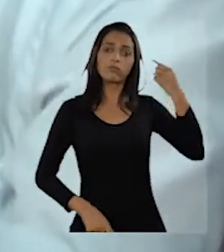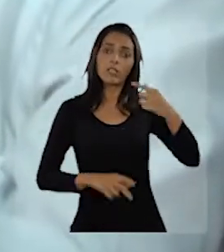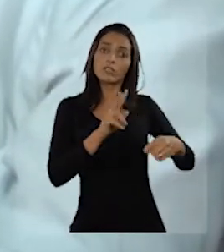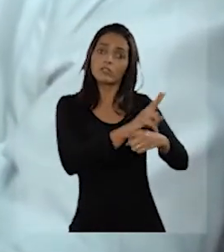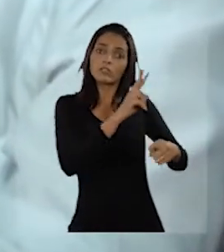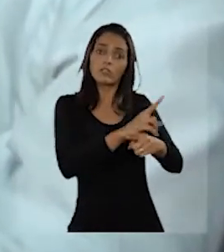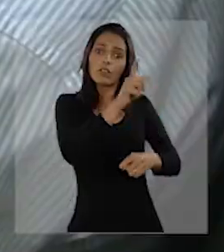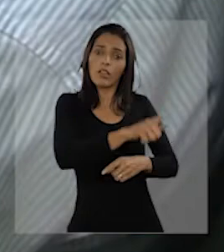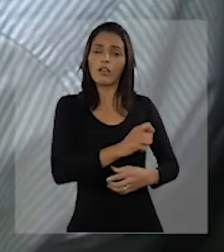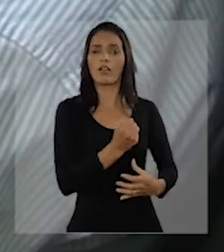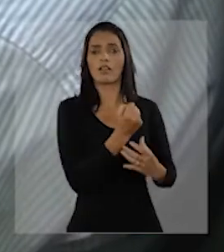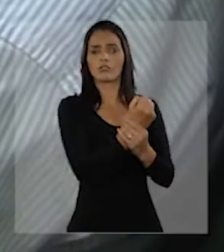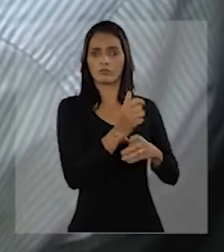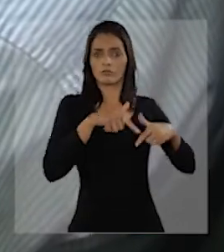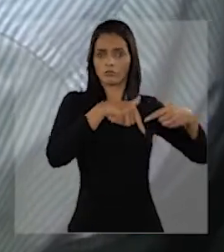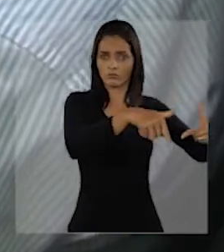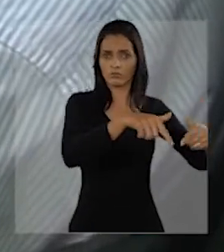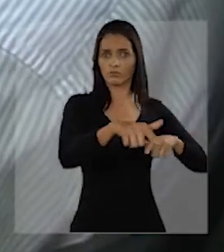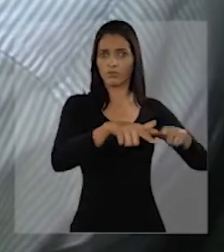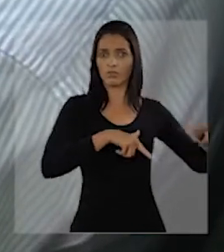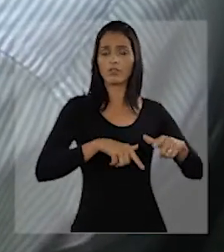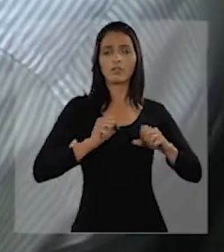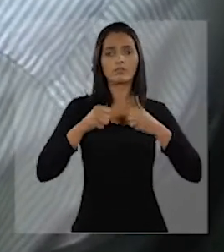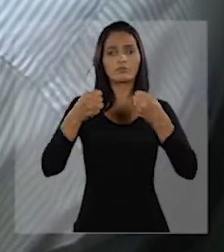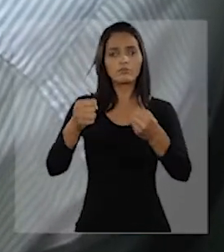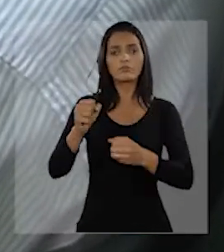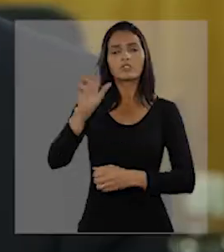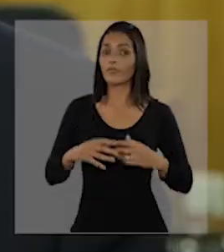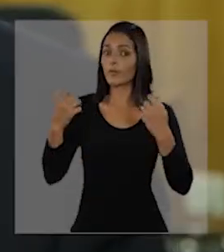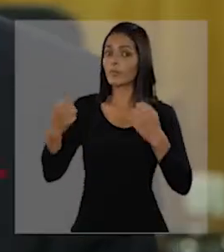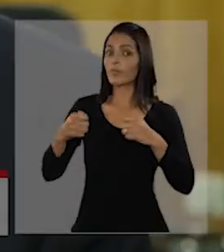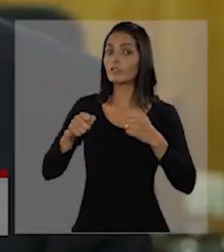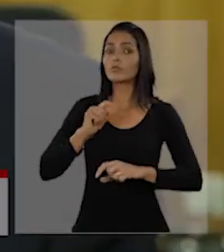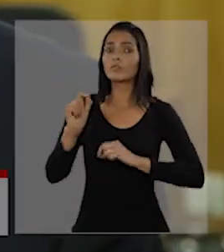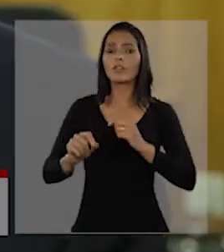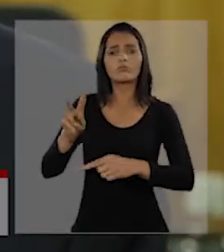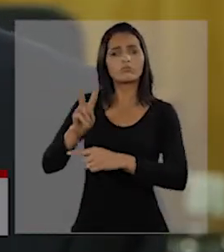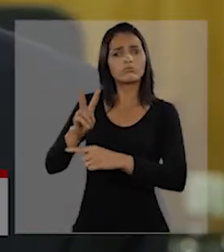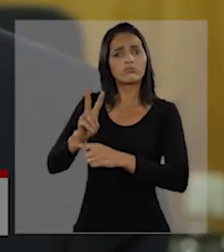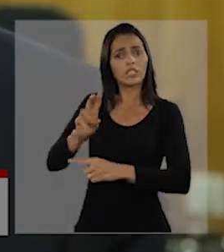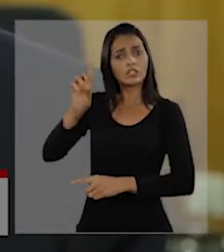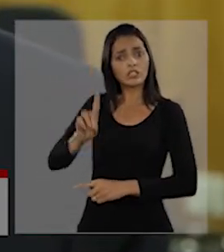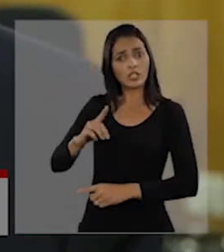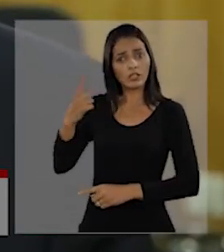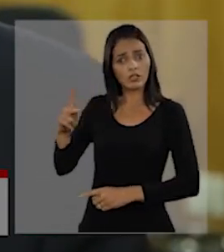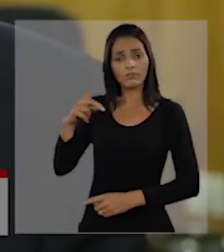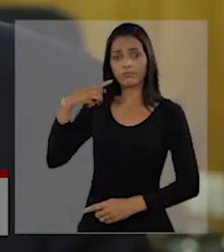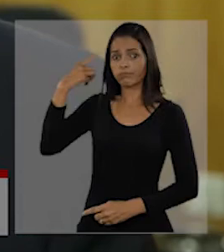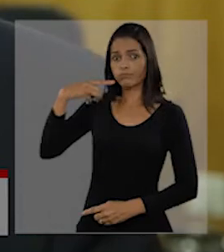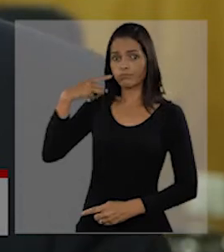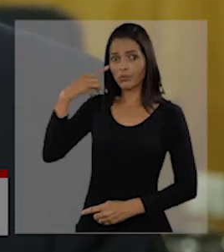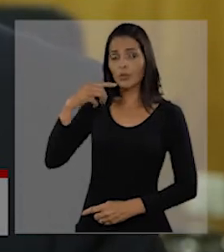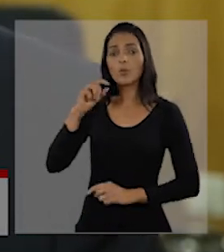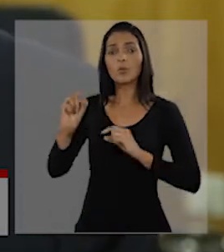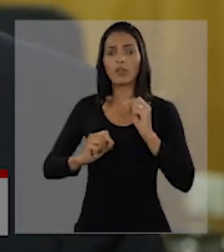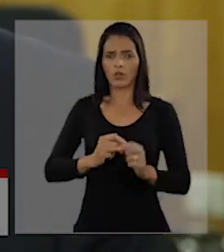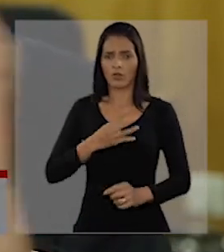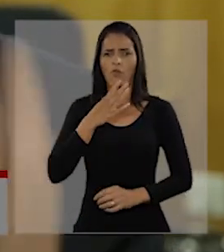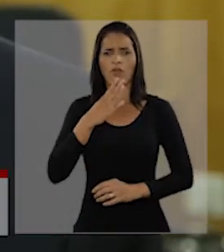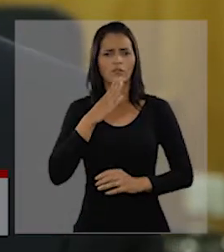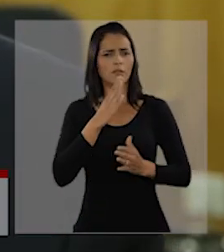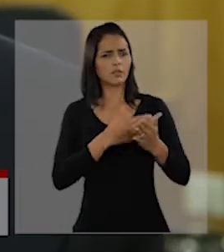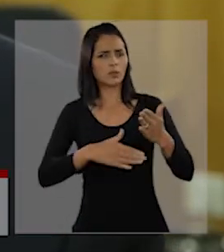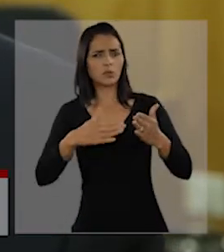garantir sua atuação na defesa dos direitos da sociedade. É preciso que se preserve o direito do advogado de